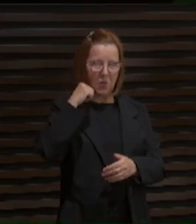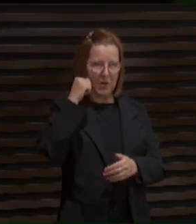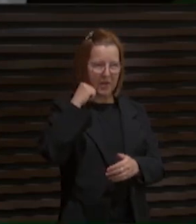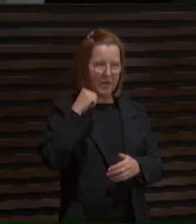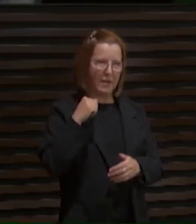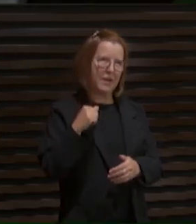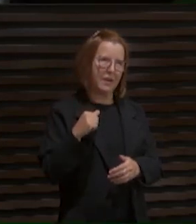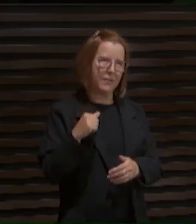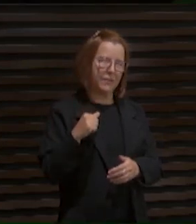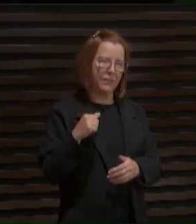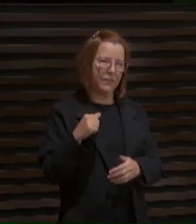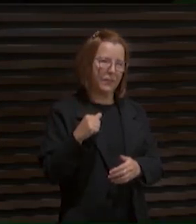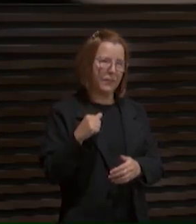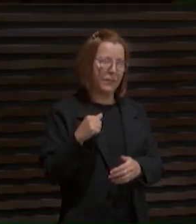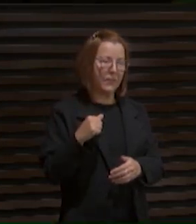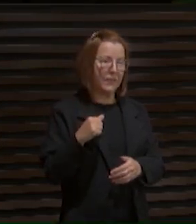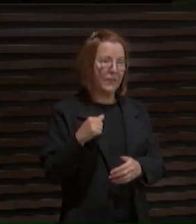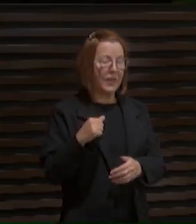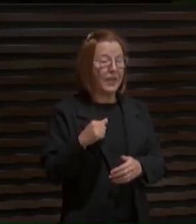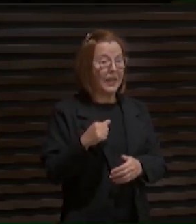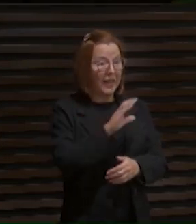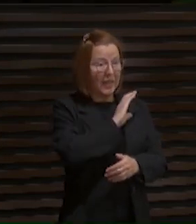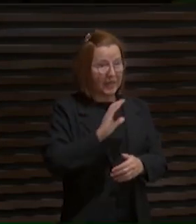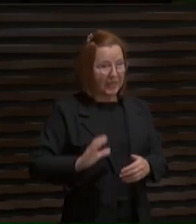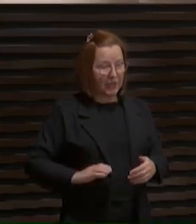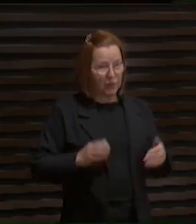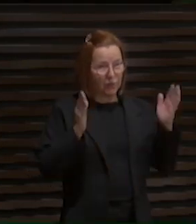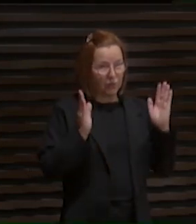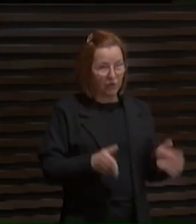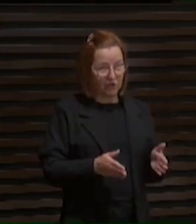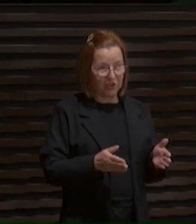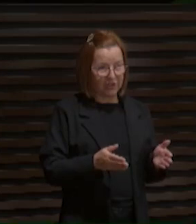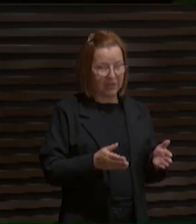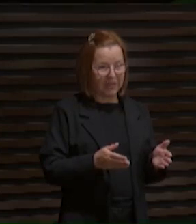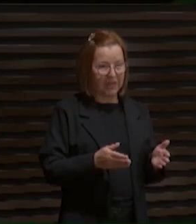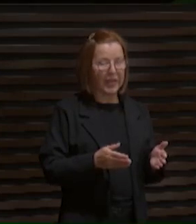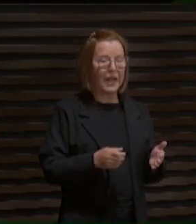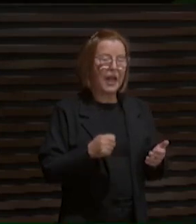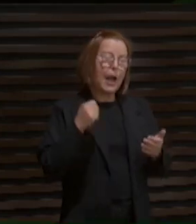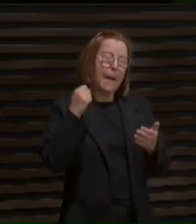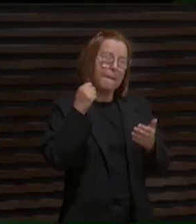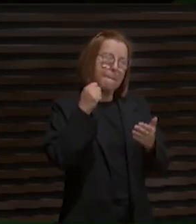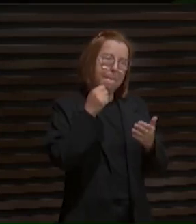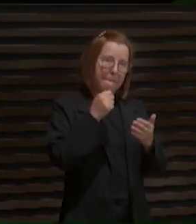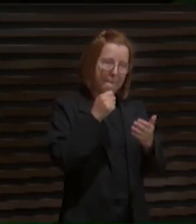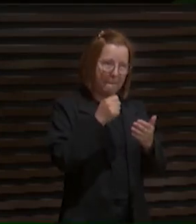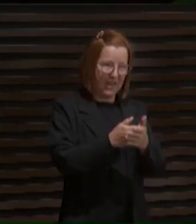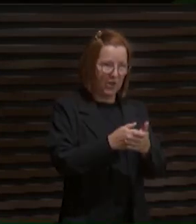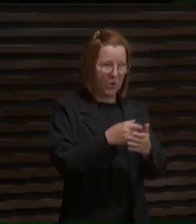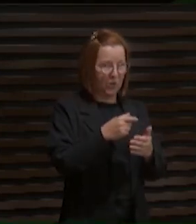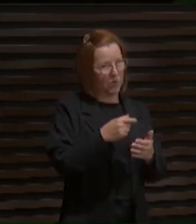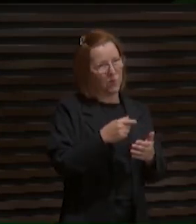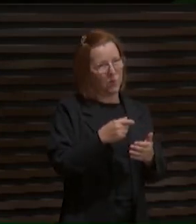sobre Cristo. E esse pecado hediondo, sim, foi pago. Jesus foi esmagado na cruz